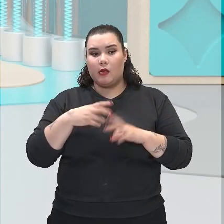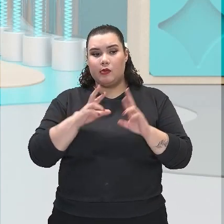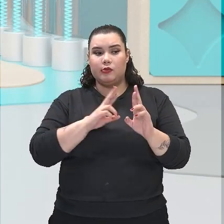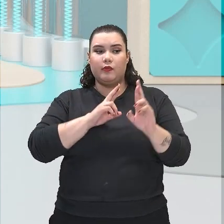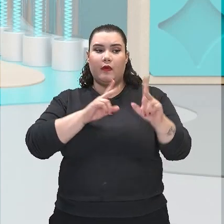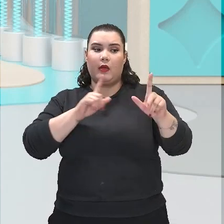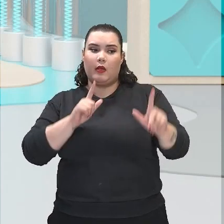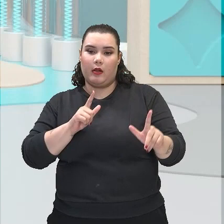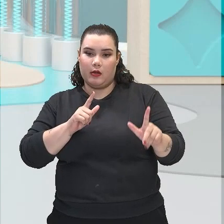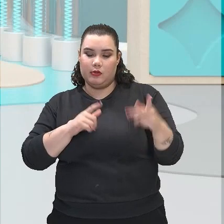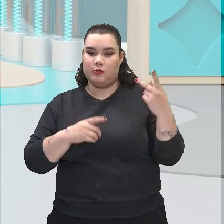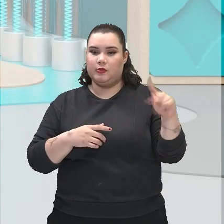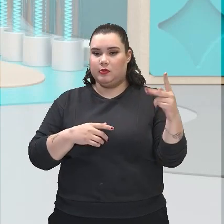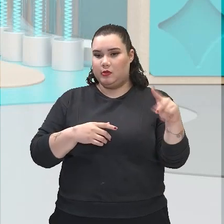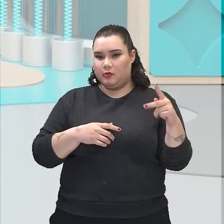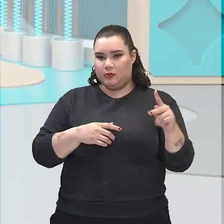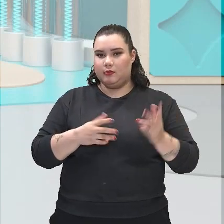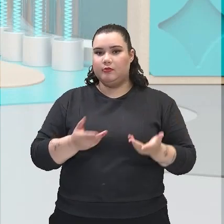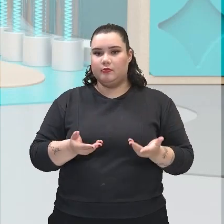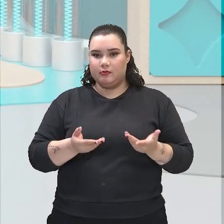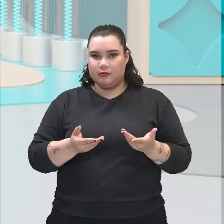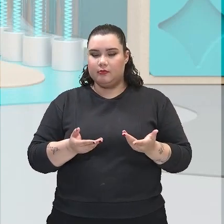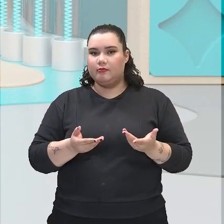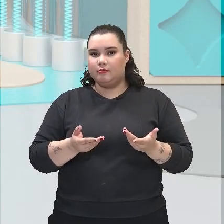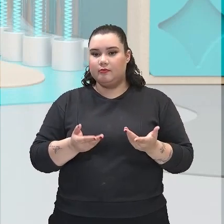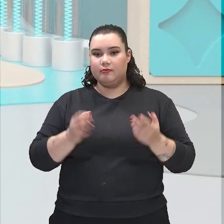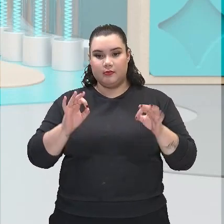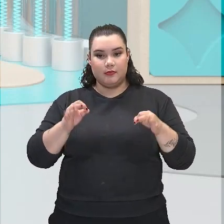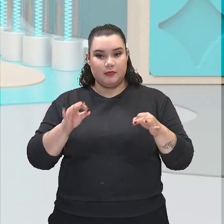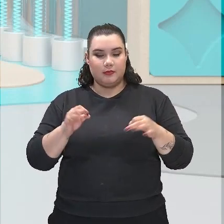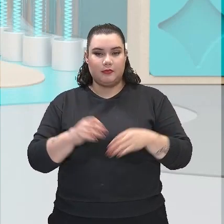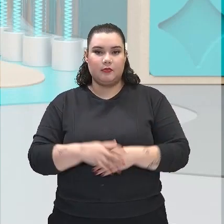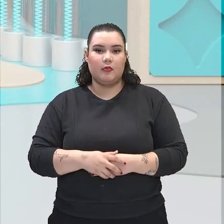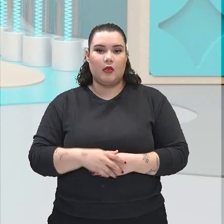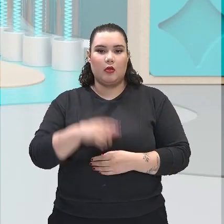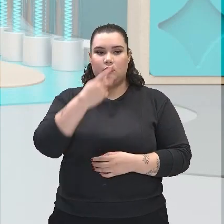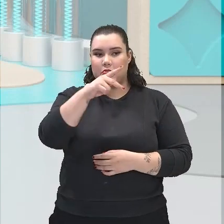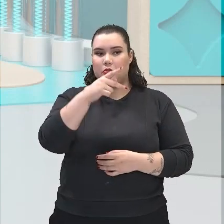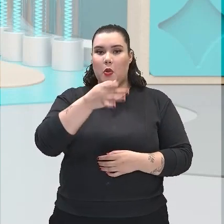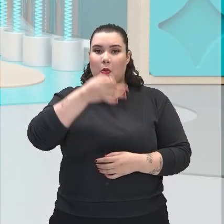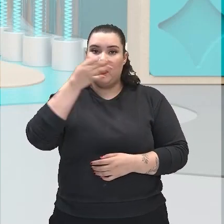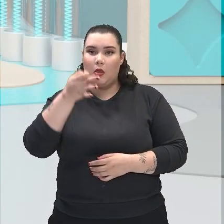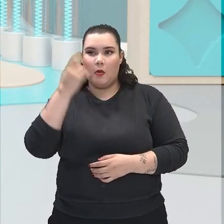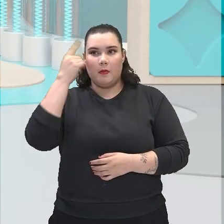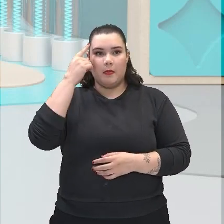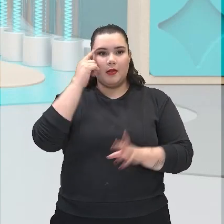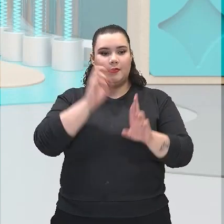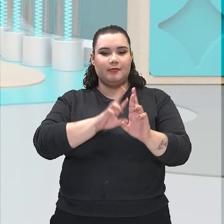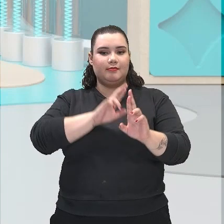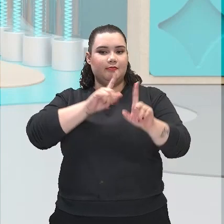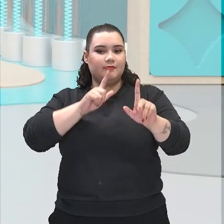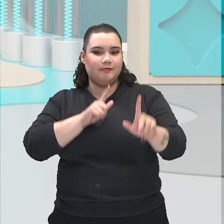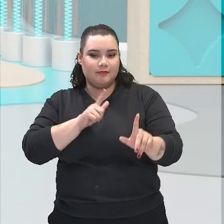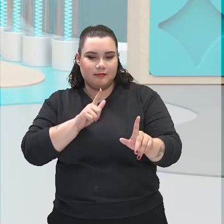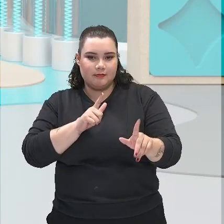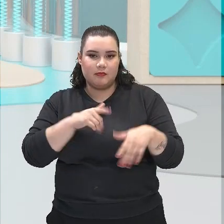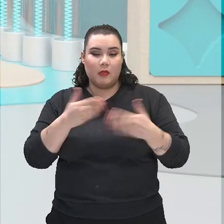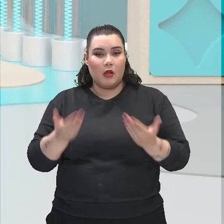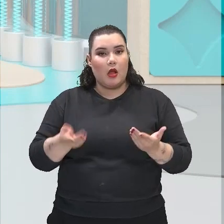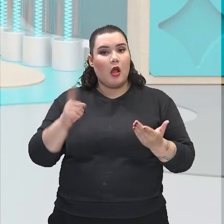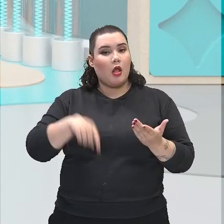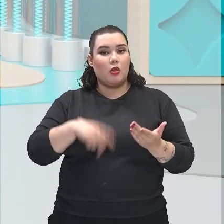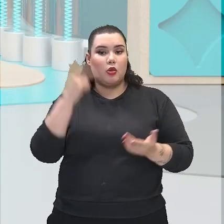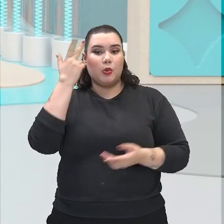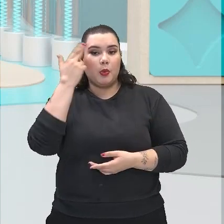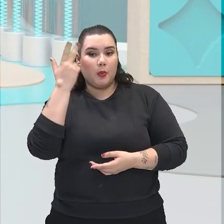uma. E ela pode ser diferente da ideia que você tem. Você pode pensar de uma forma completamente diferente, e isso é saudável,